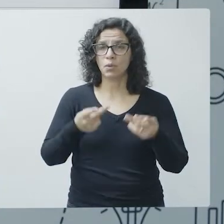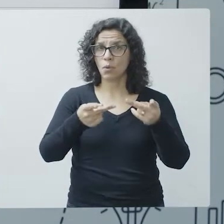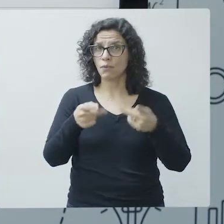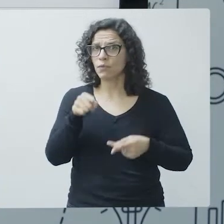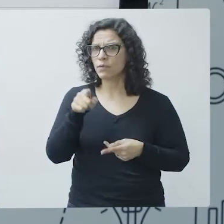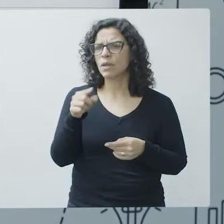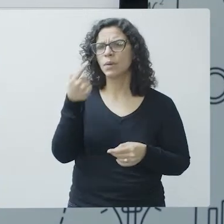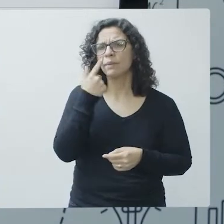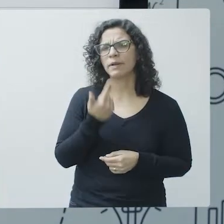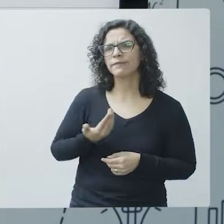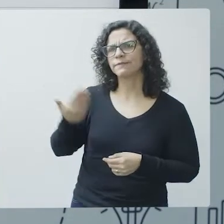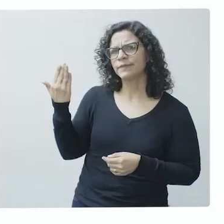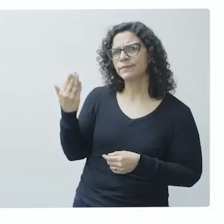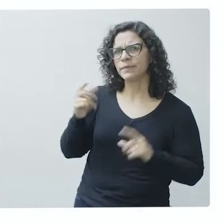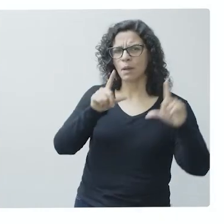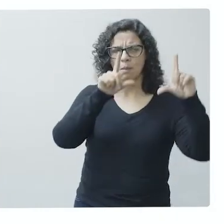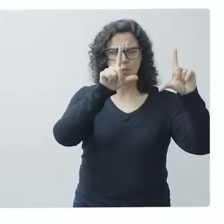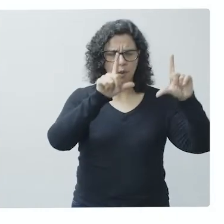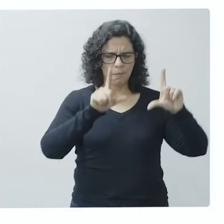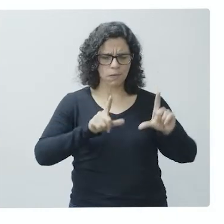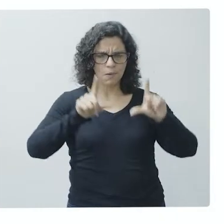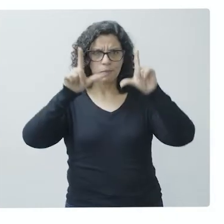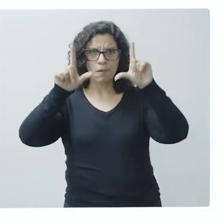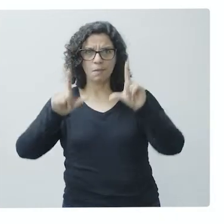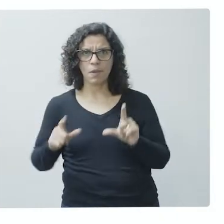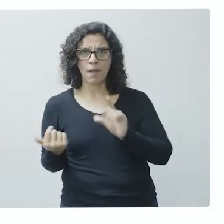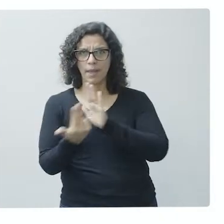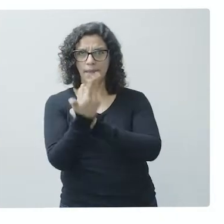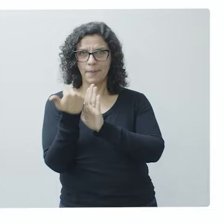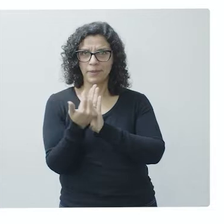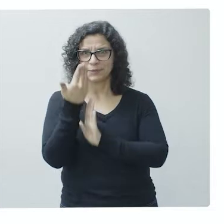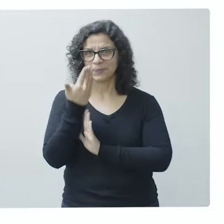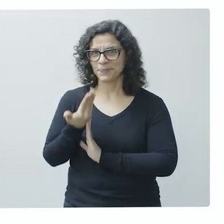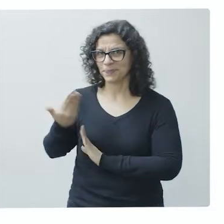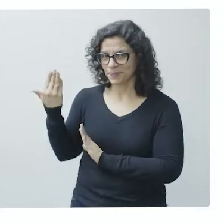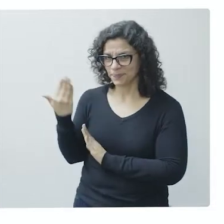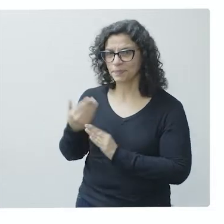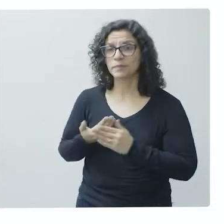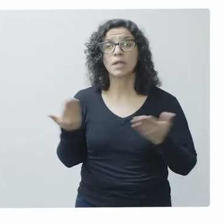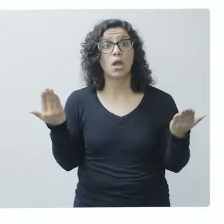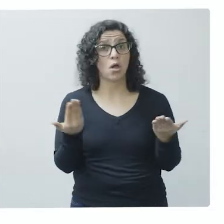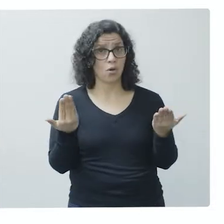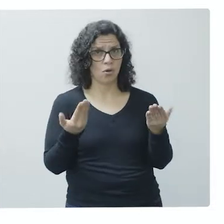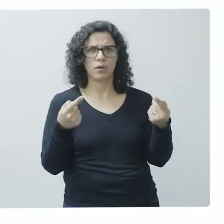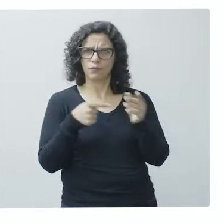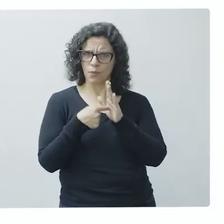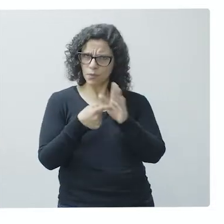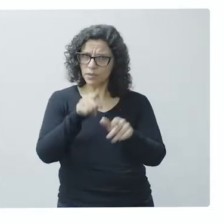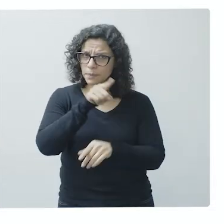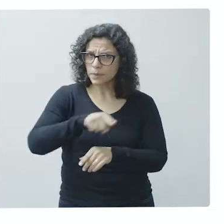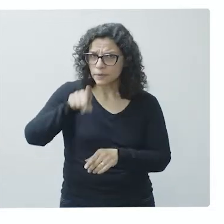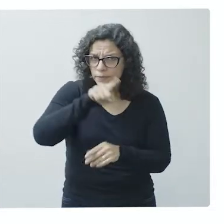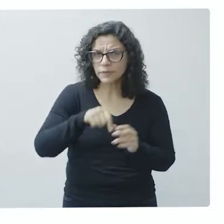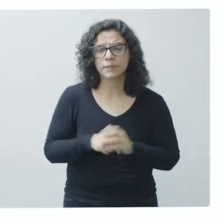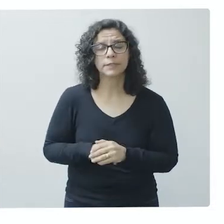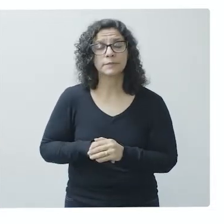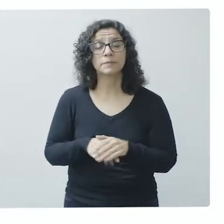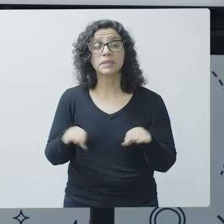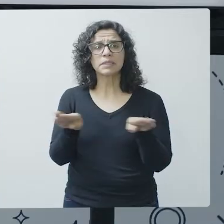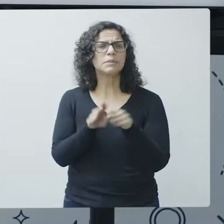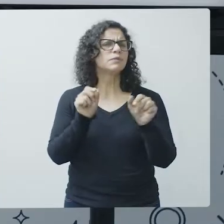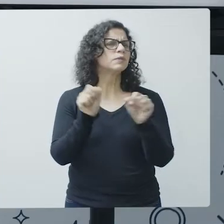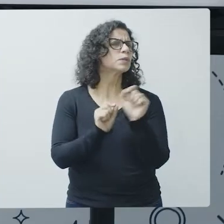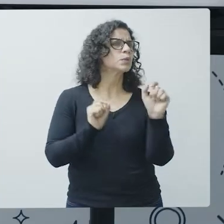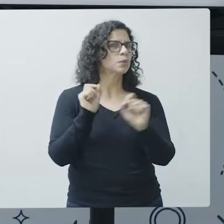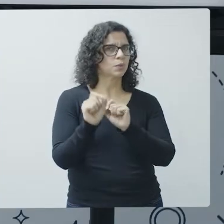convido vocês para nós vermos algumas imagens. Essas imagens que eu vou trazer para vocês, elas vão fazer o